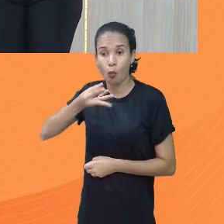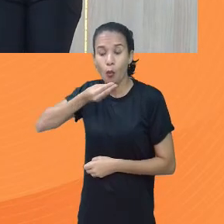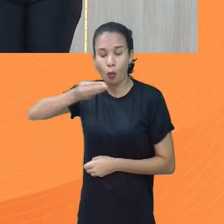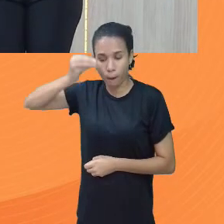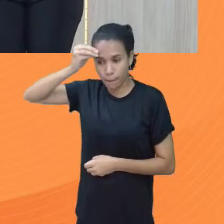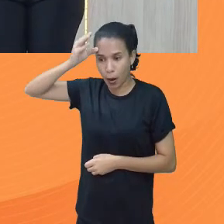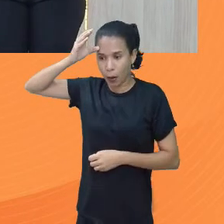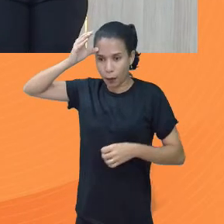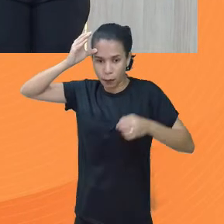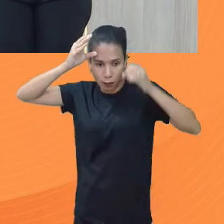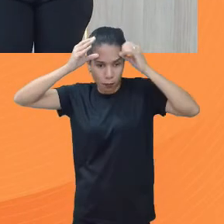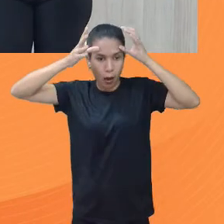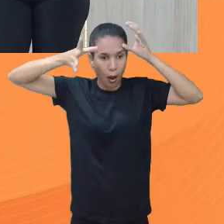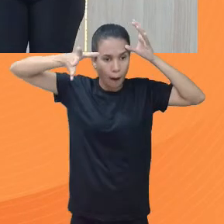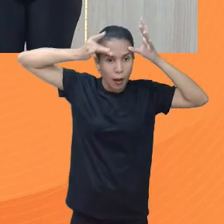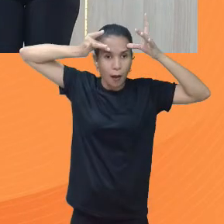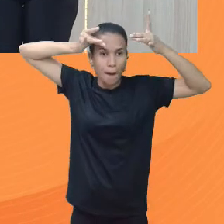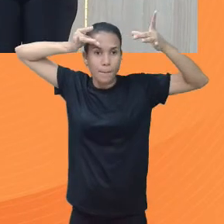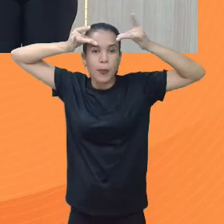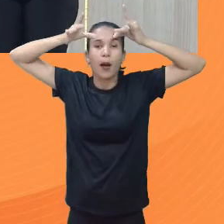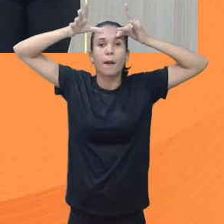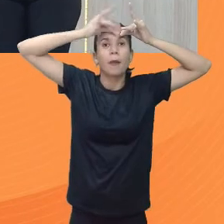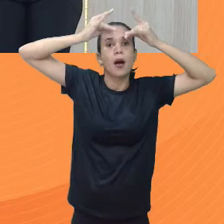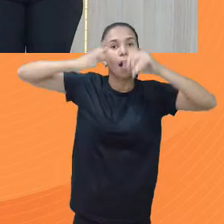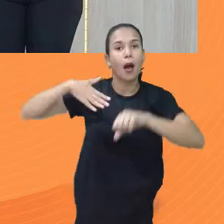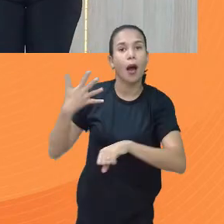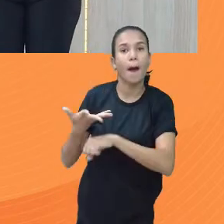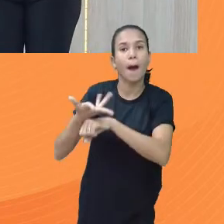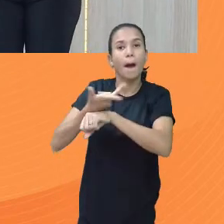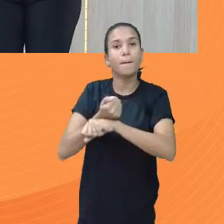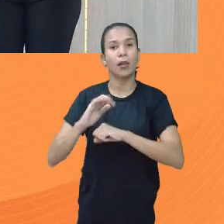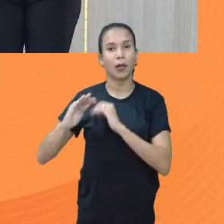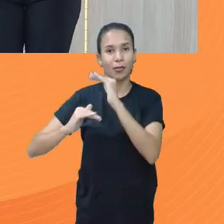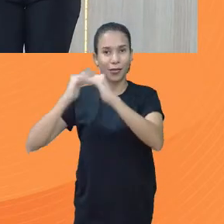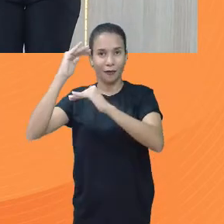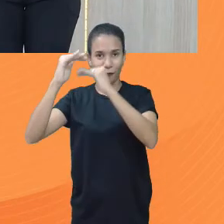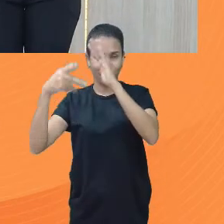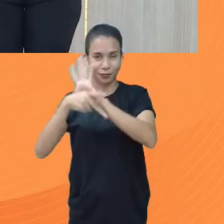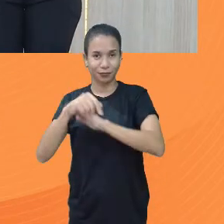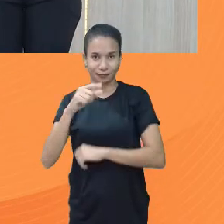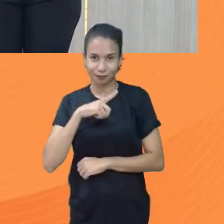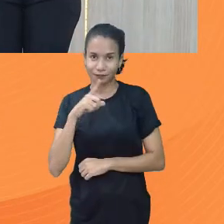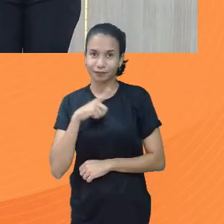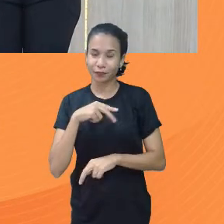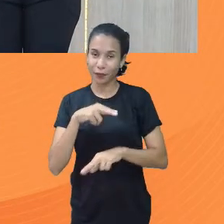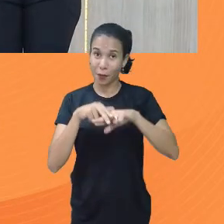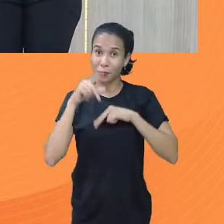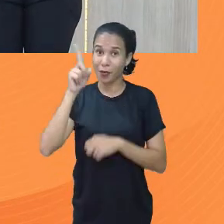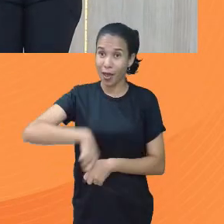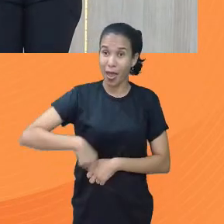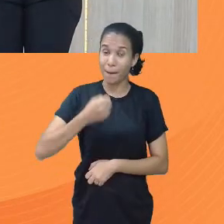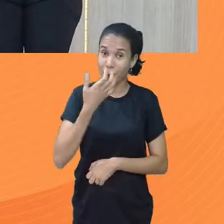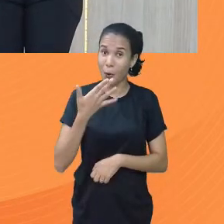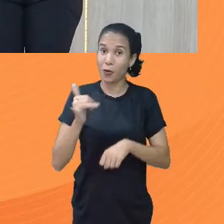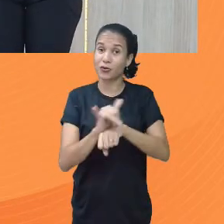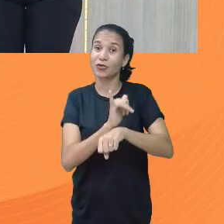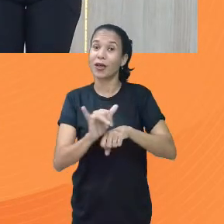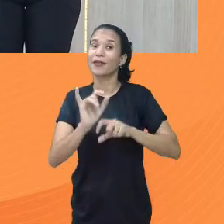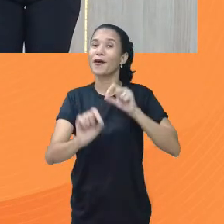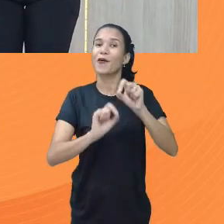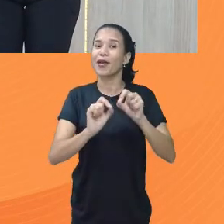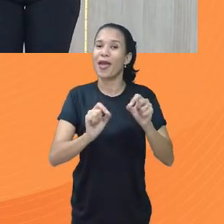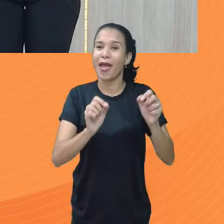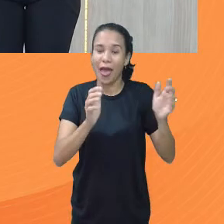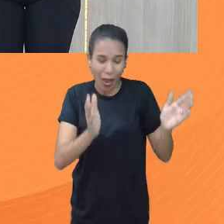fazem presentes, habilidades são desenvolvidas e competências são construídas. E aí uma boa estratégia é uma caixa